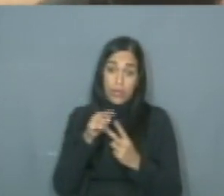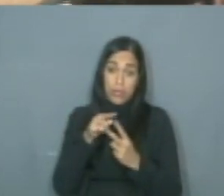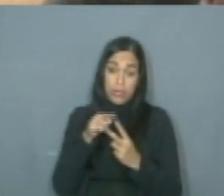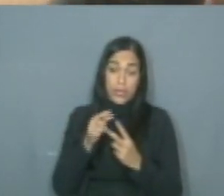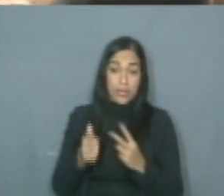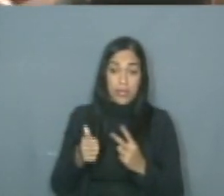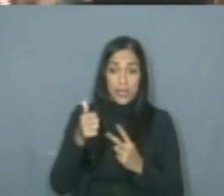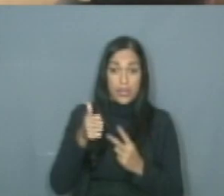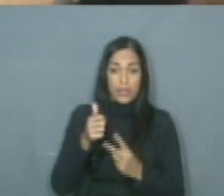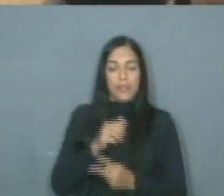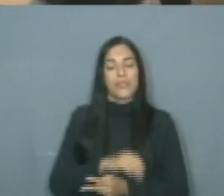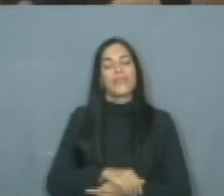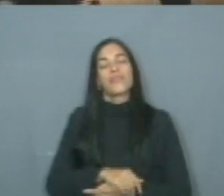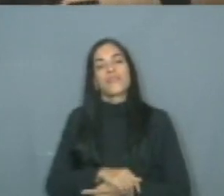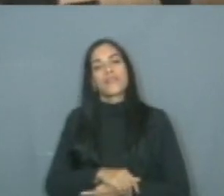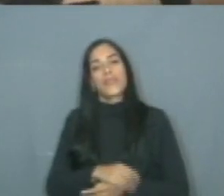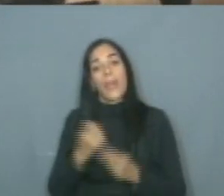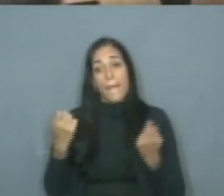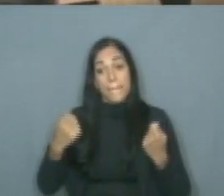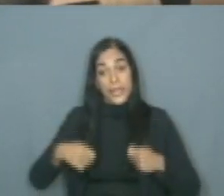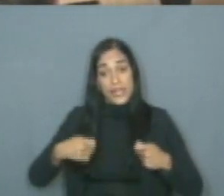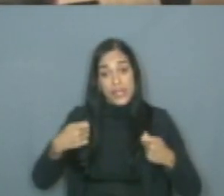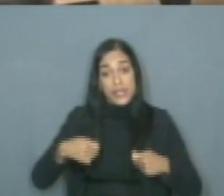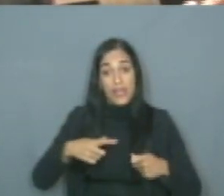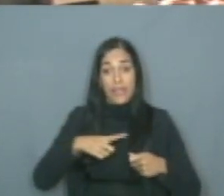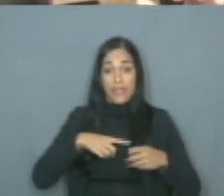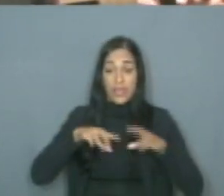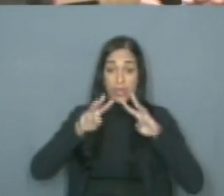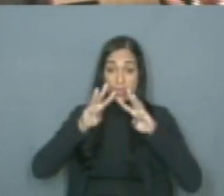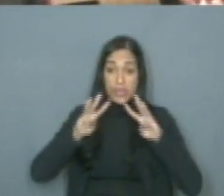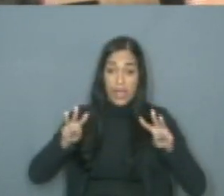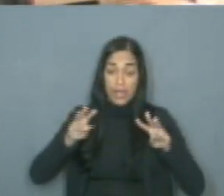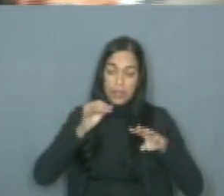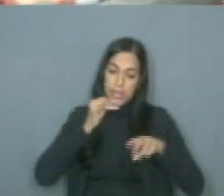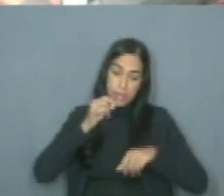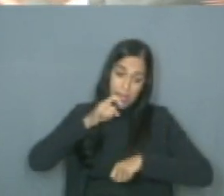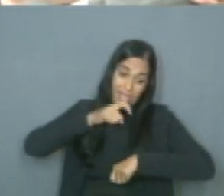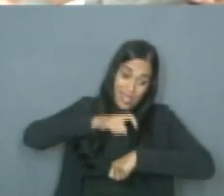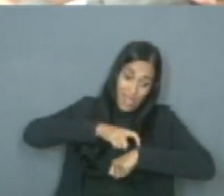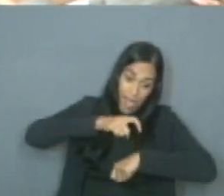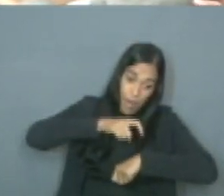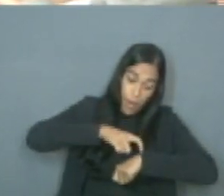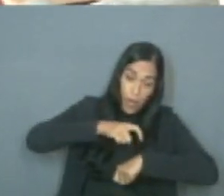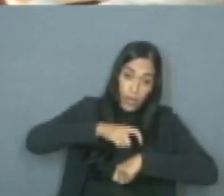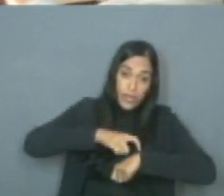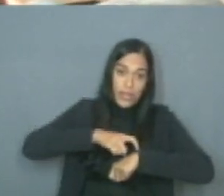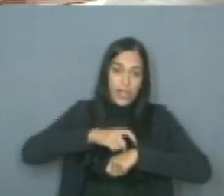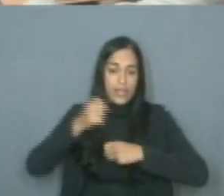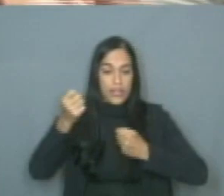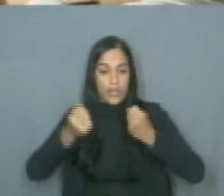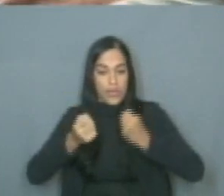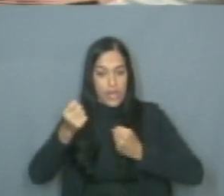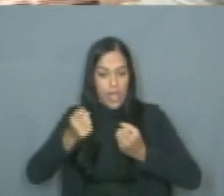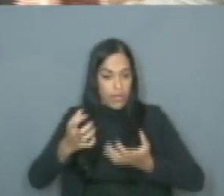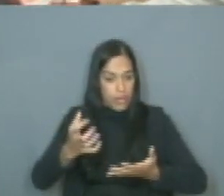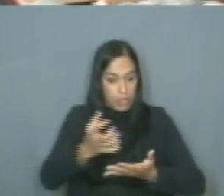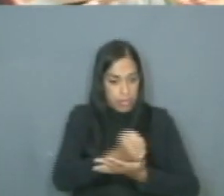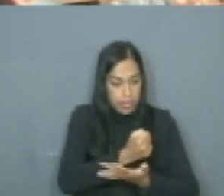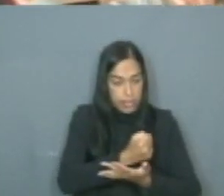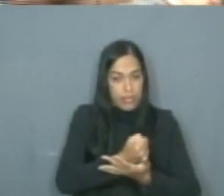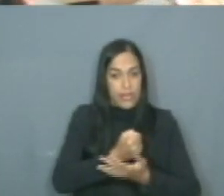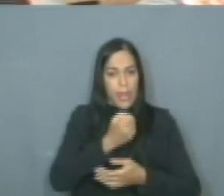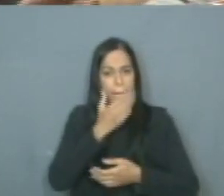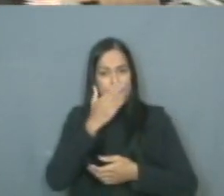na hora que tinha que ter um portal que na hora que está sendo guinchado o carro, naquele mesmo